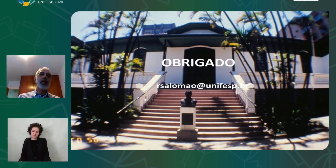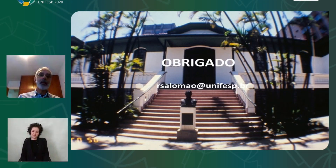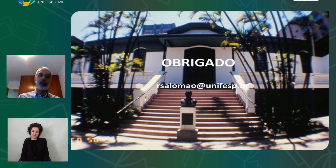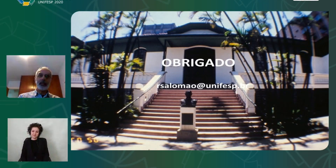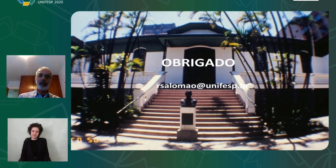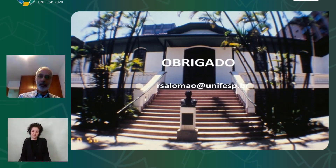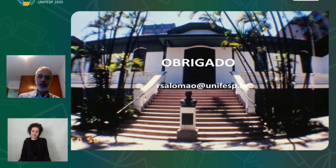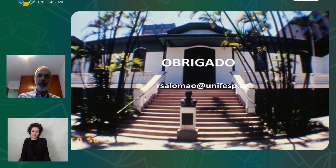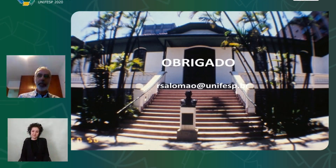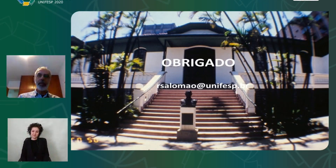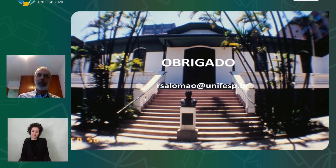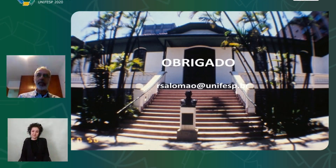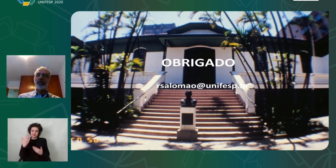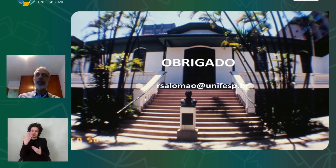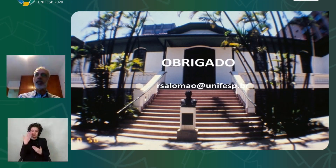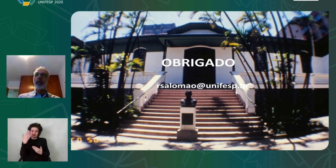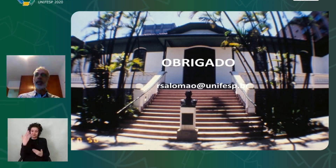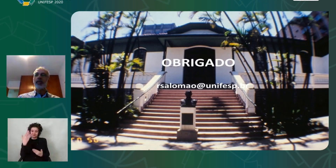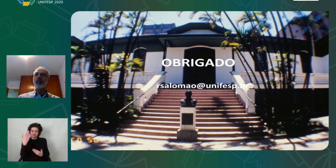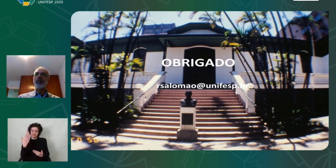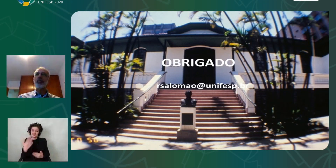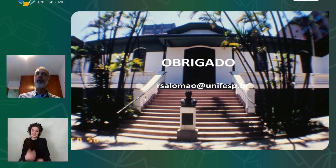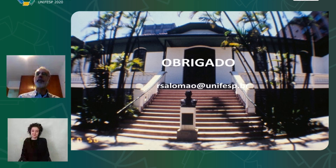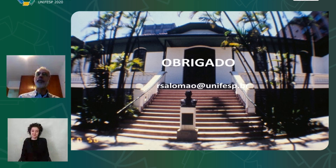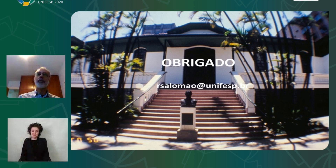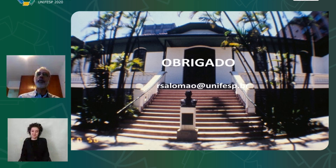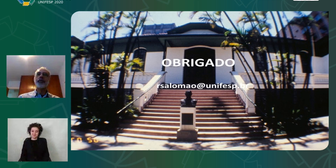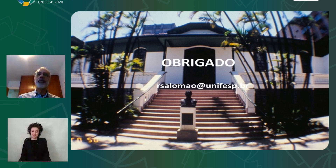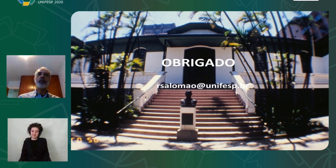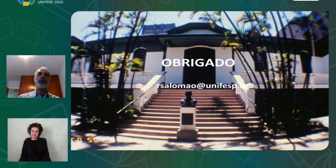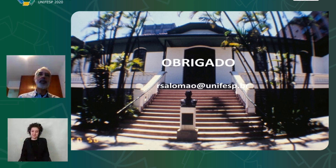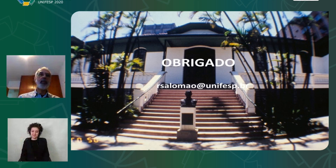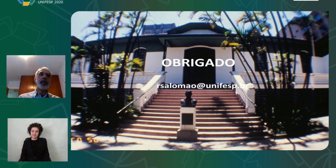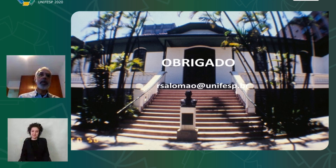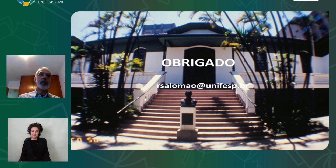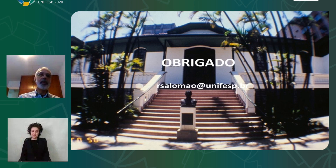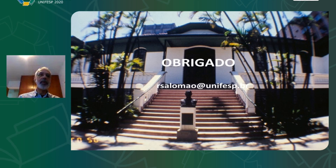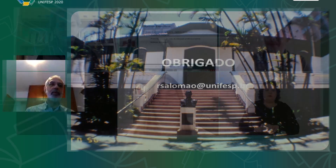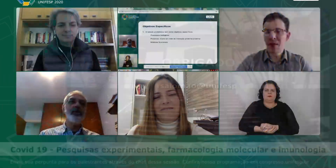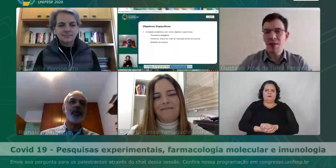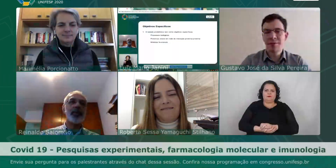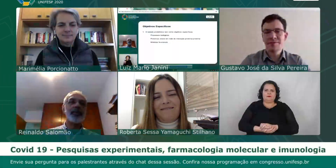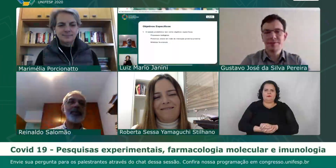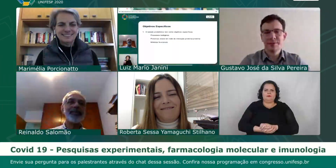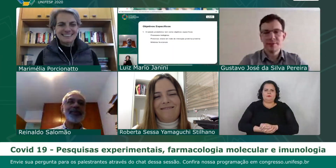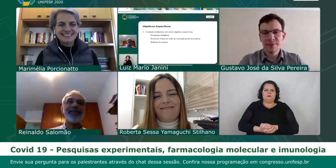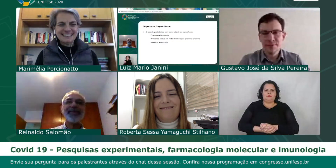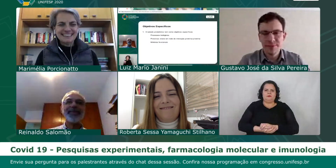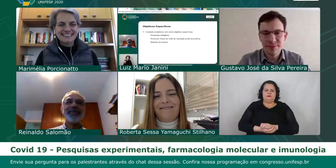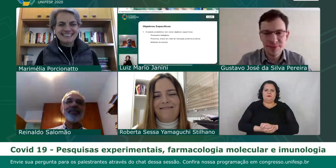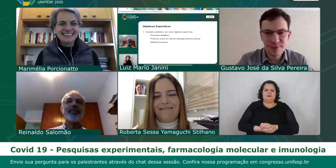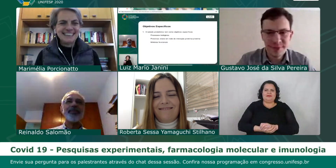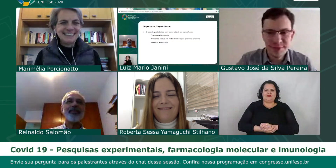Então, muito obrigado. Desculpa aí a complicação aí com o